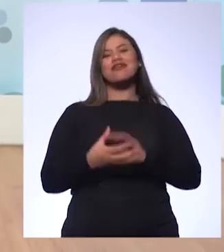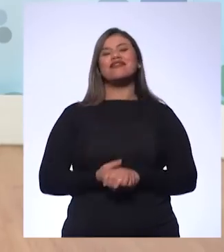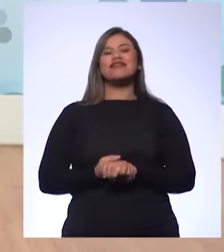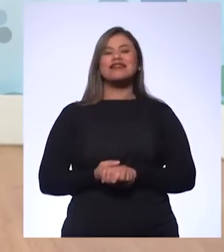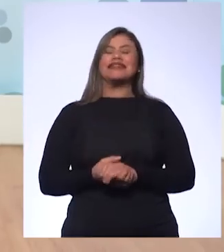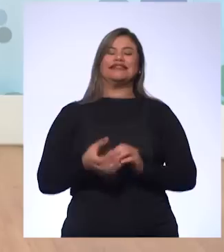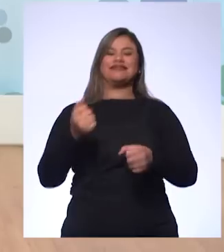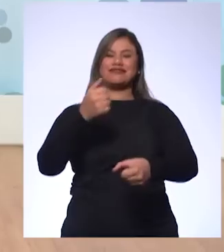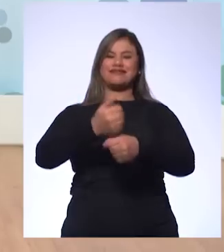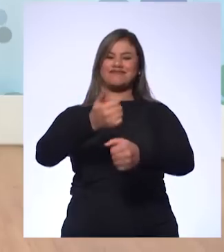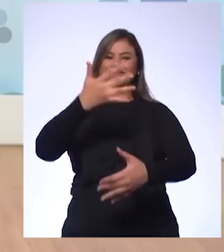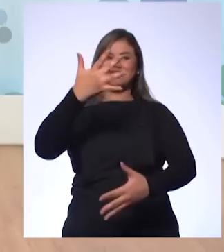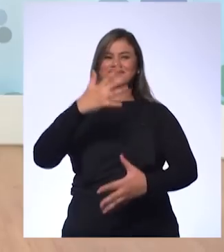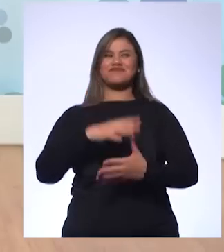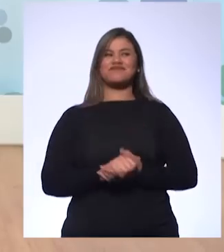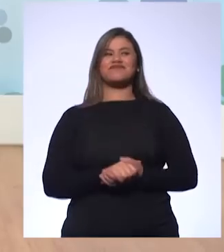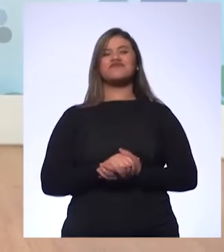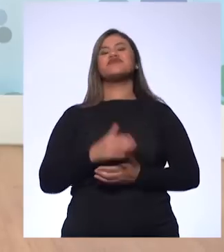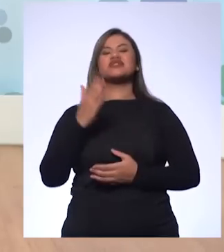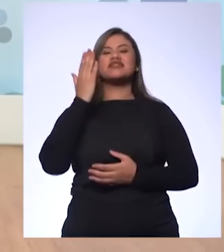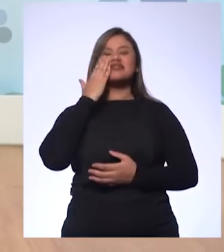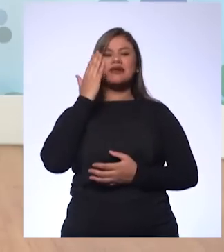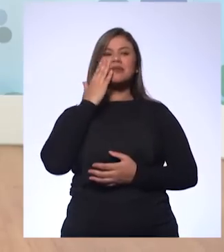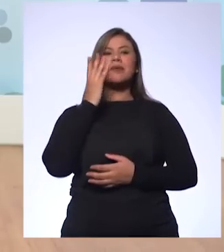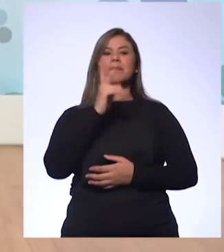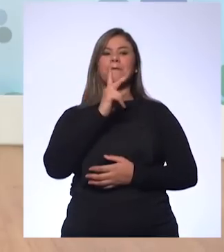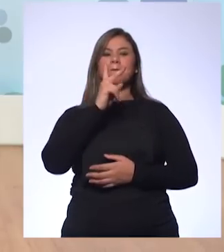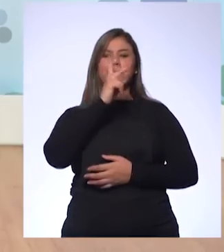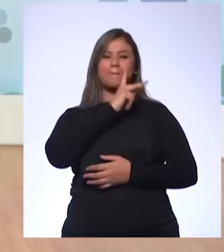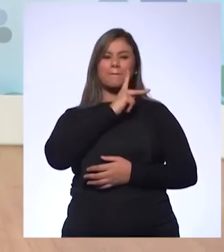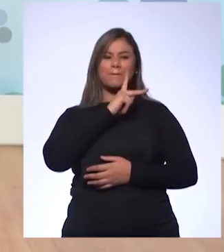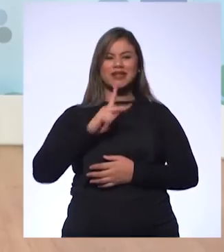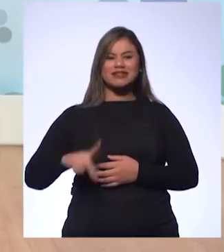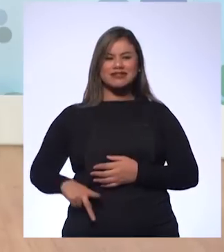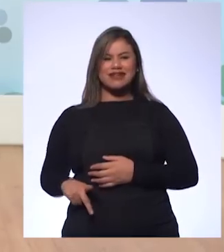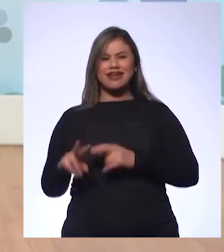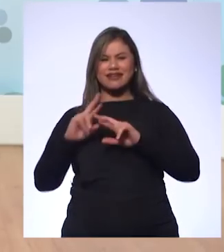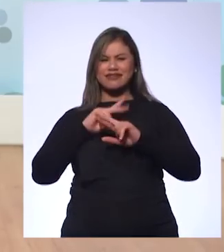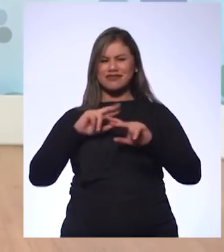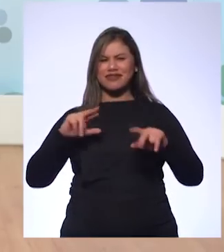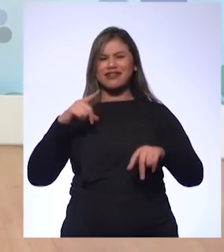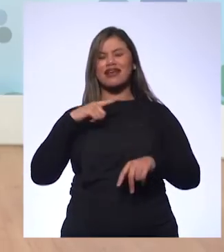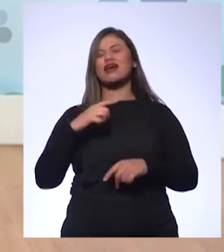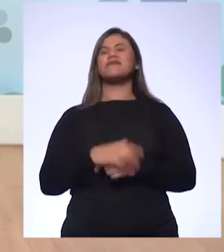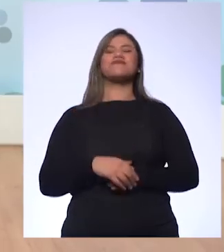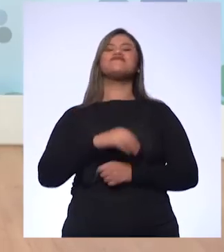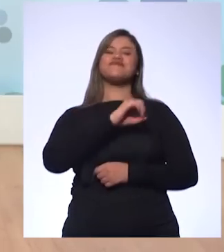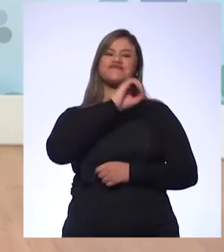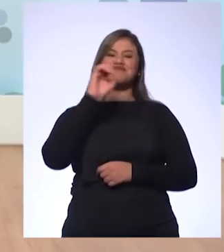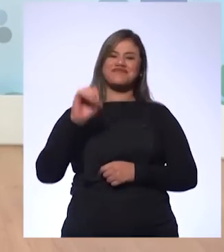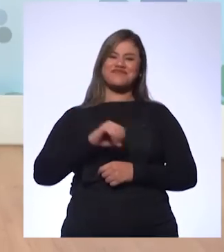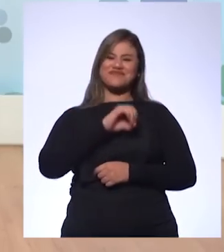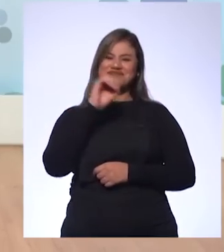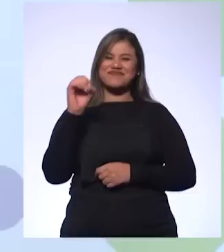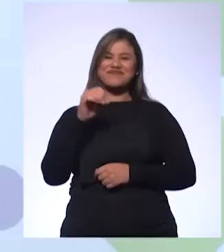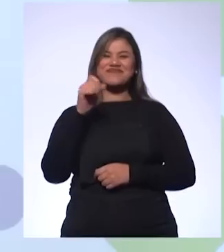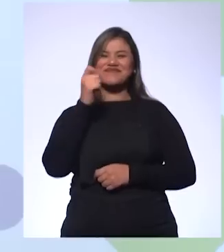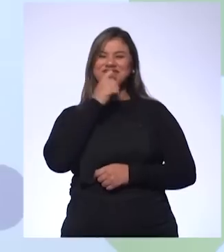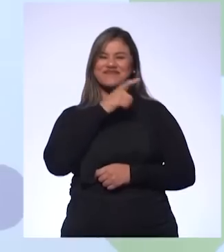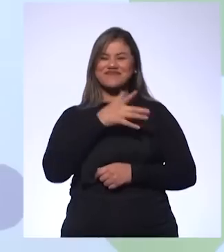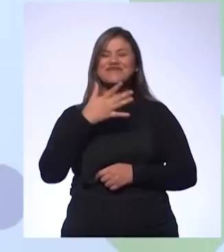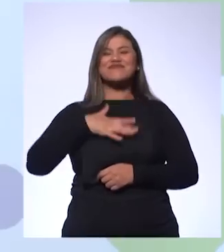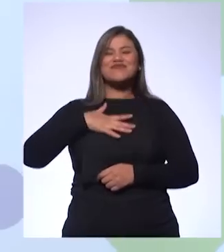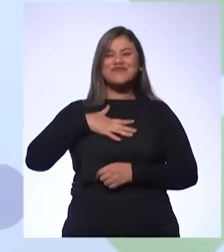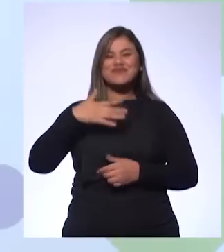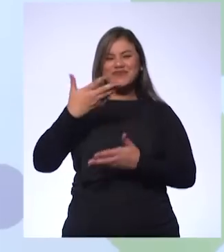do céu. Tô sabendo que tem presidente do Tem chat. Tem tudo tudo. aqui. Esse centro de mídias é um barato, gente. A gente ama interagir com